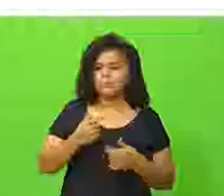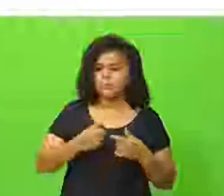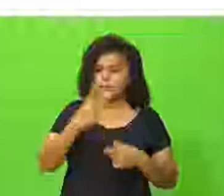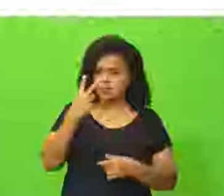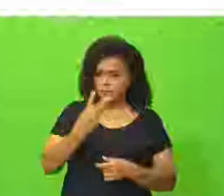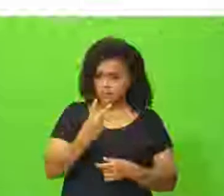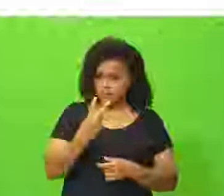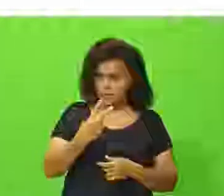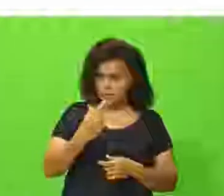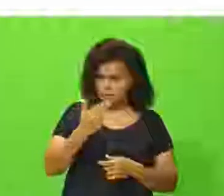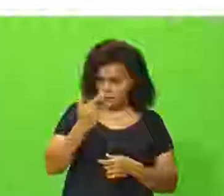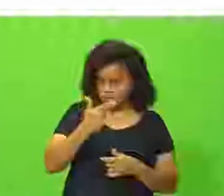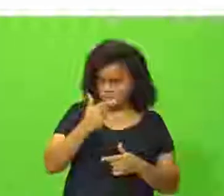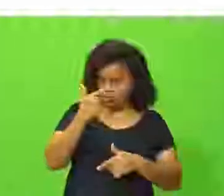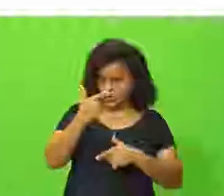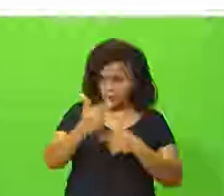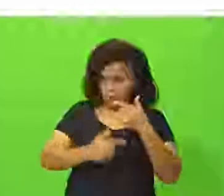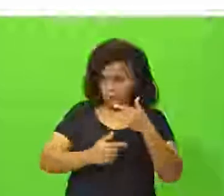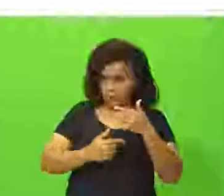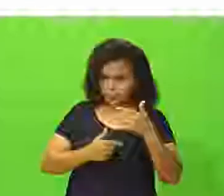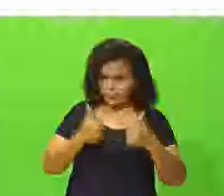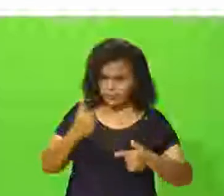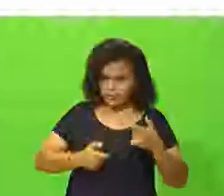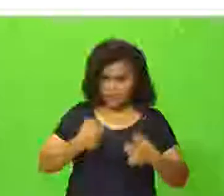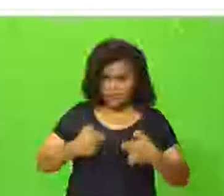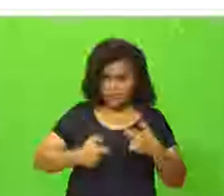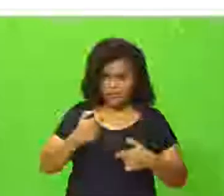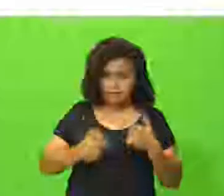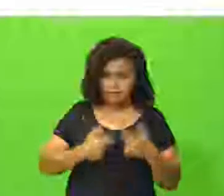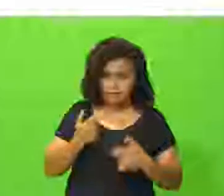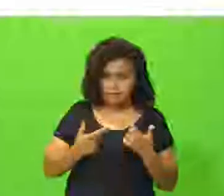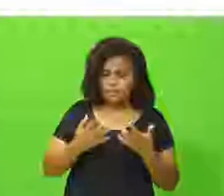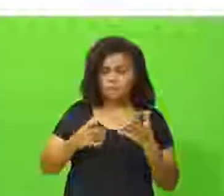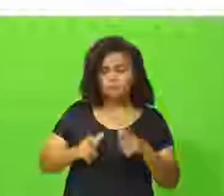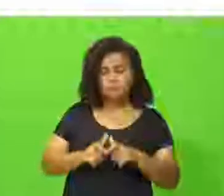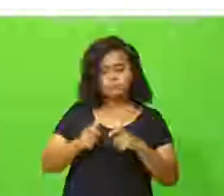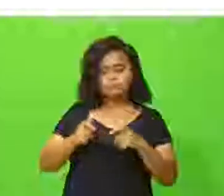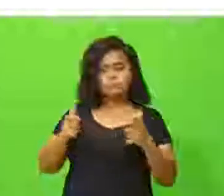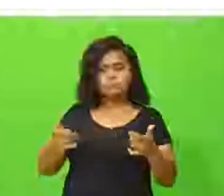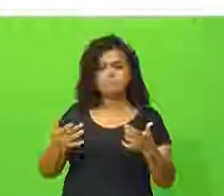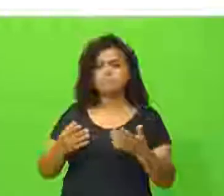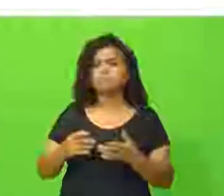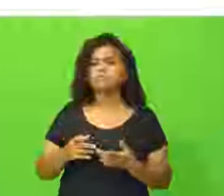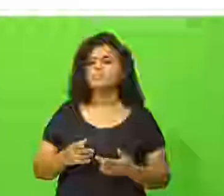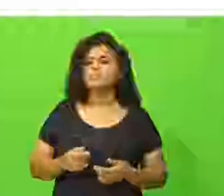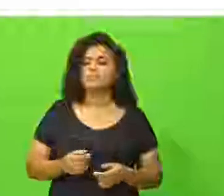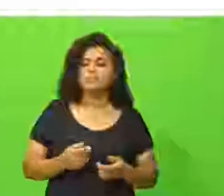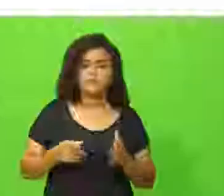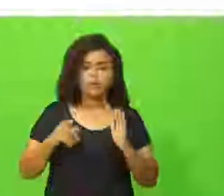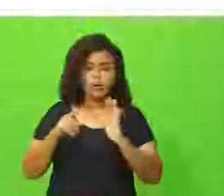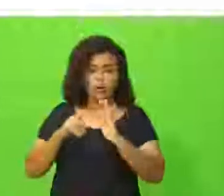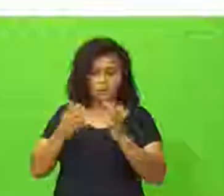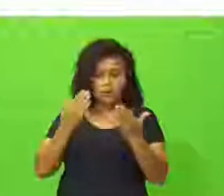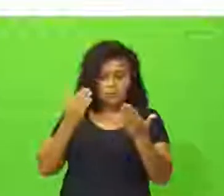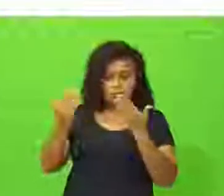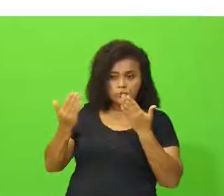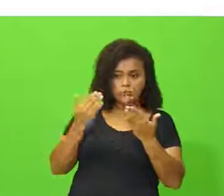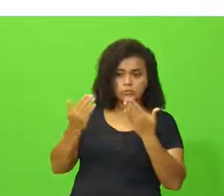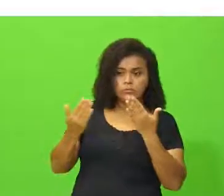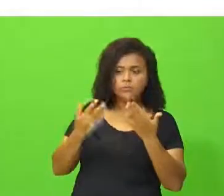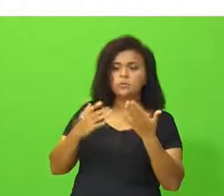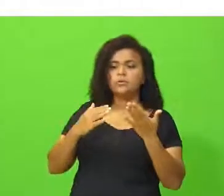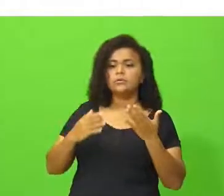de Baby Boom. Tá? Então, de uma certa forma, nós vamos analisar esse